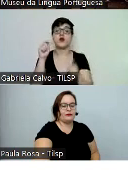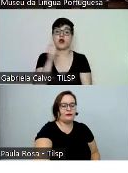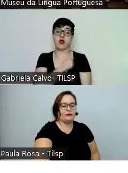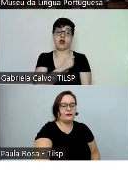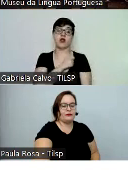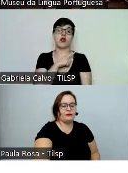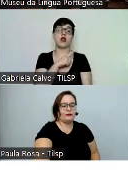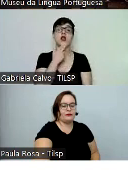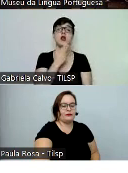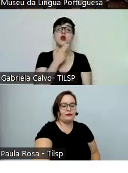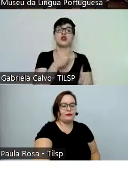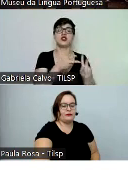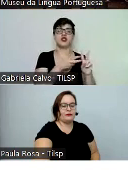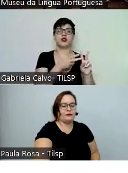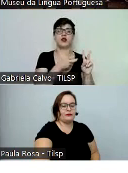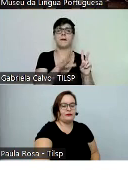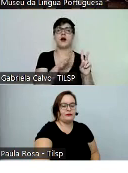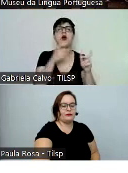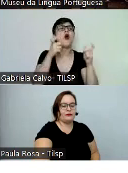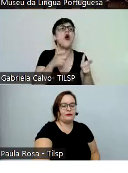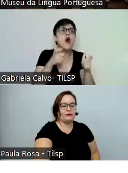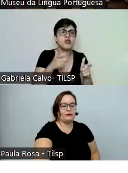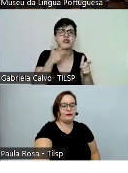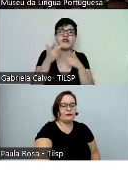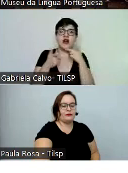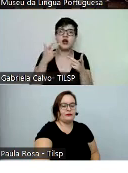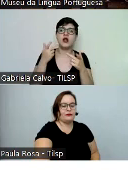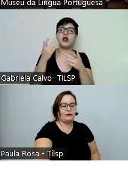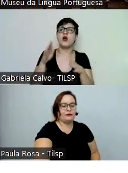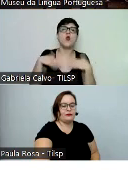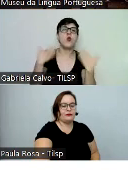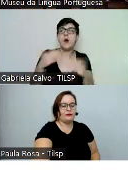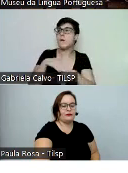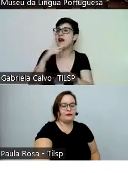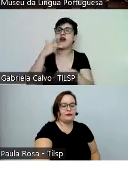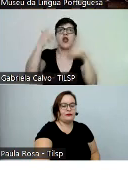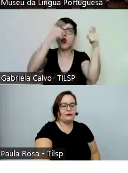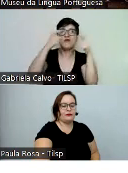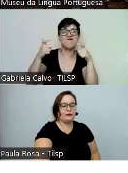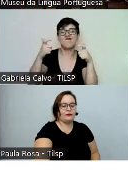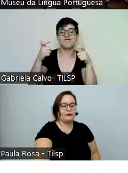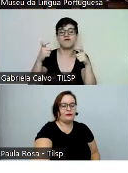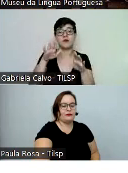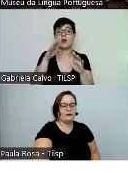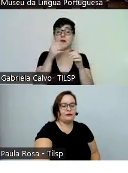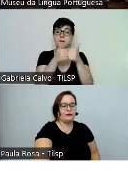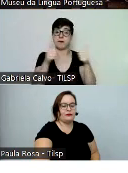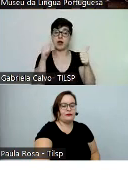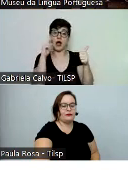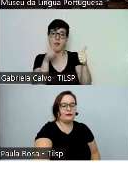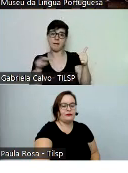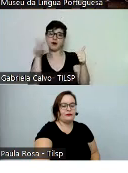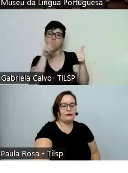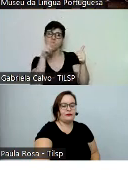ninguém sabe muito bem onde essas línguas são faladas e Quais línguas são faladas em partes diferentes do país então mapas assim ajudam a